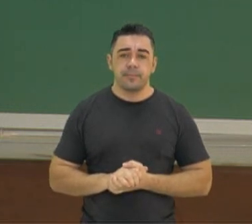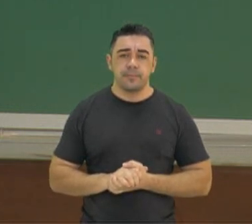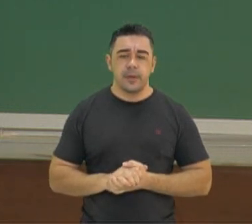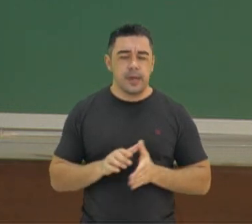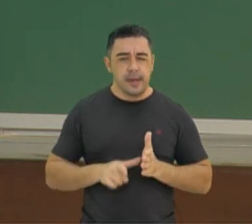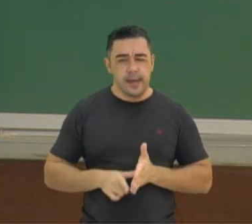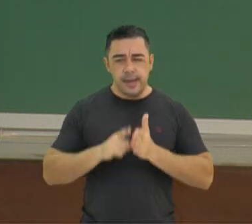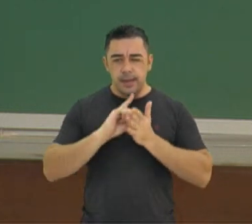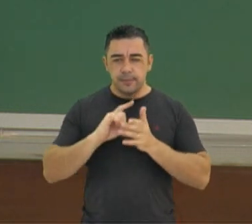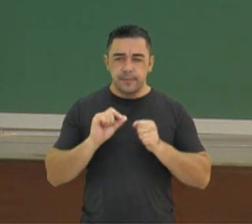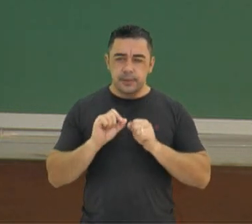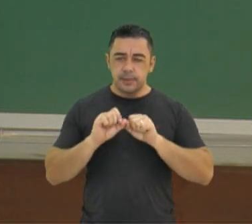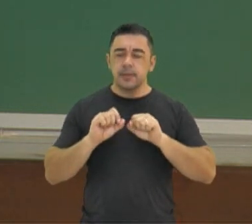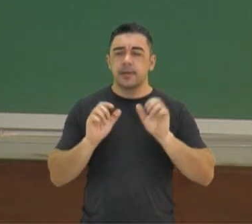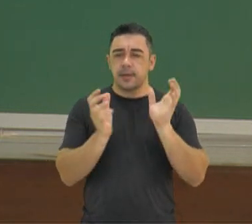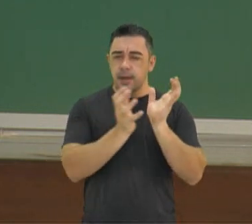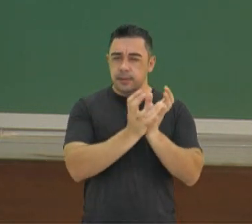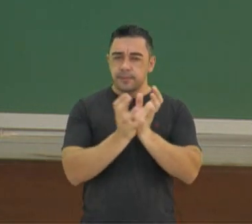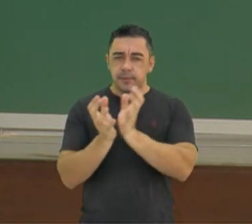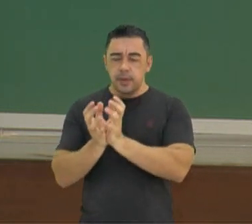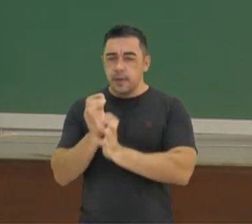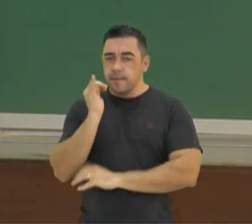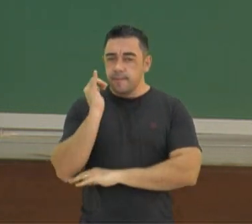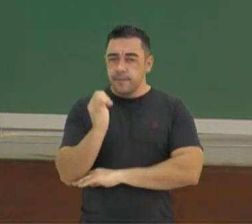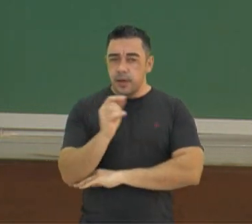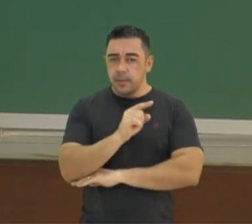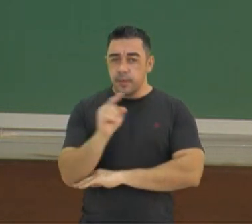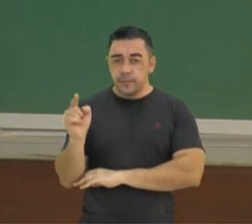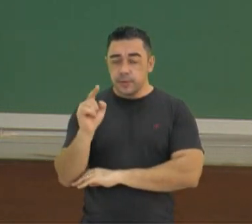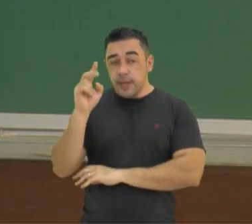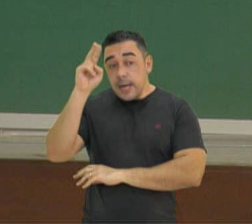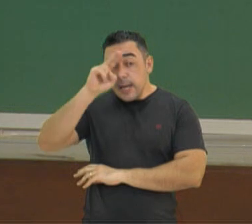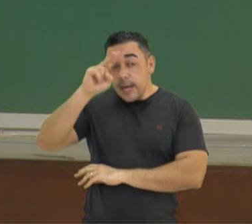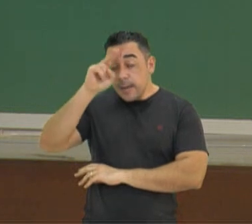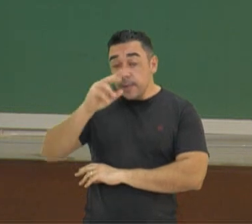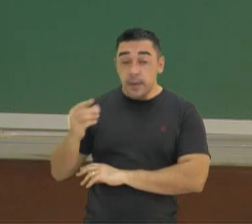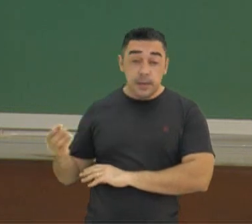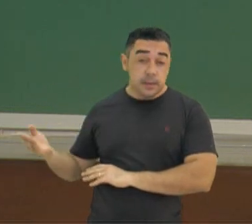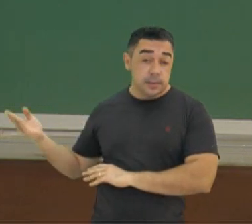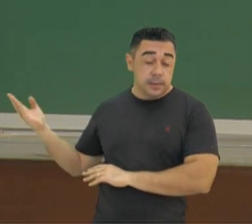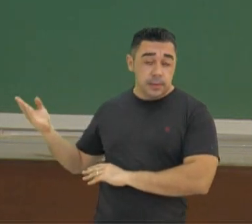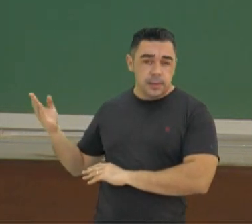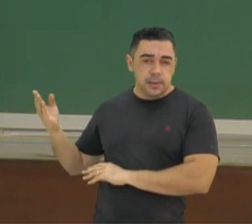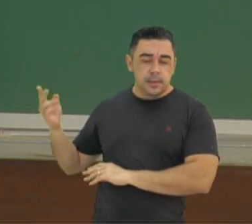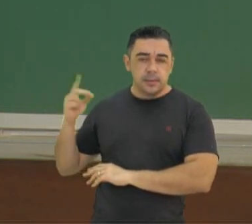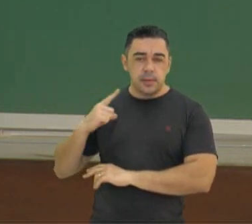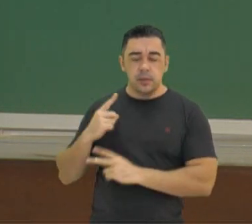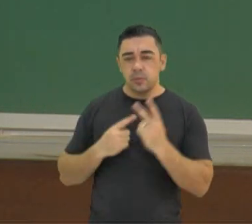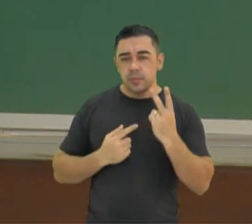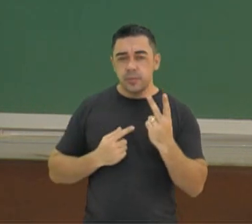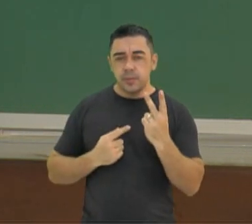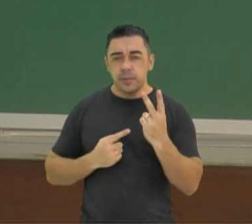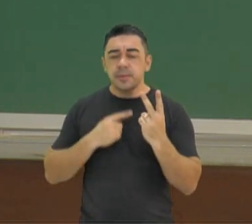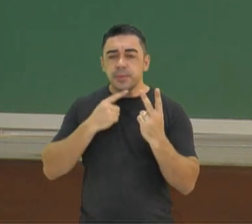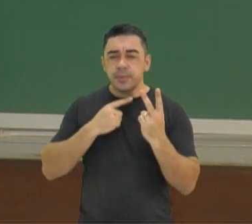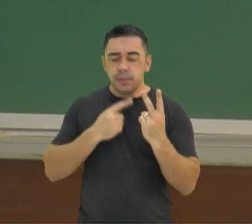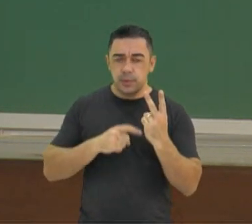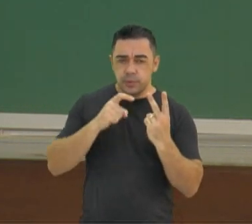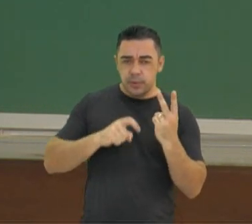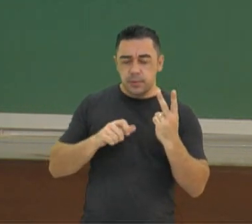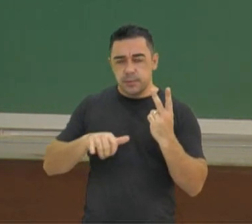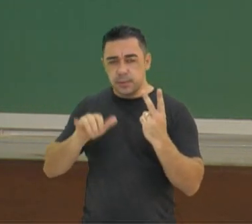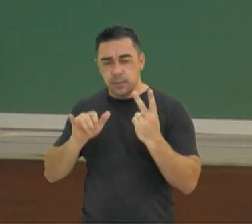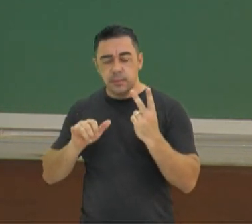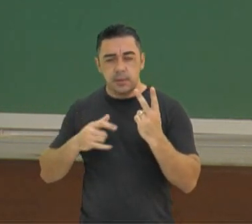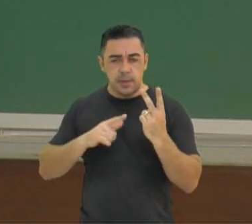Mas antes de classificar os sistemas, eu quero relembrar com vocês, aqui ó, relembrando, ó, sistema linear com duas incógnitas. Isso aqui é um sistema de uma